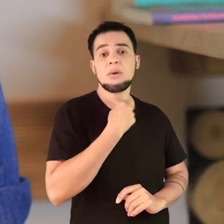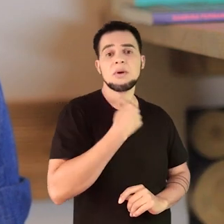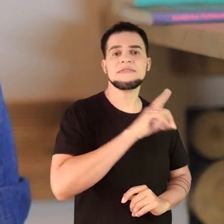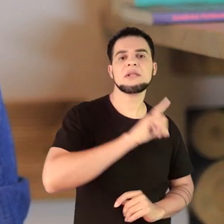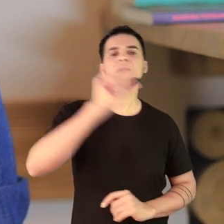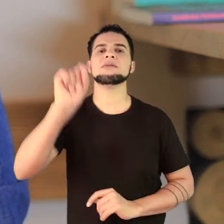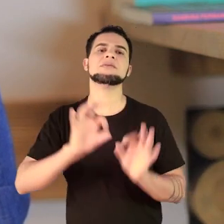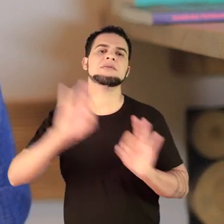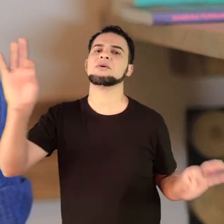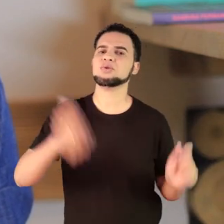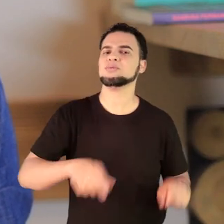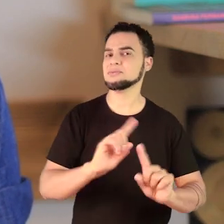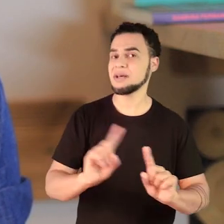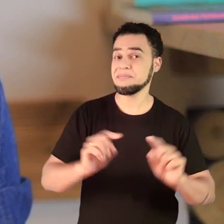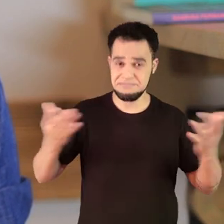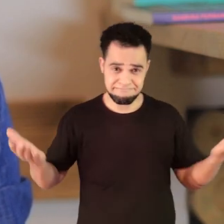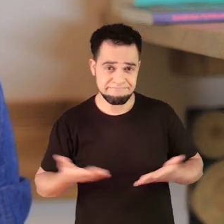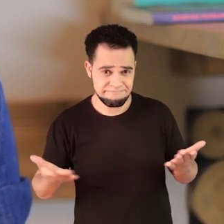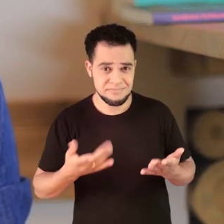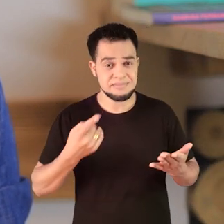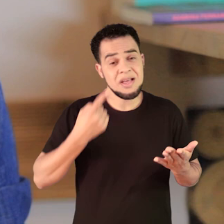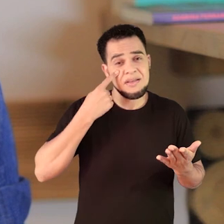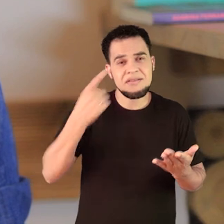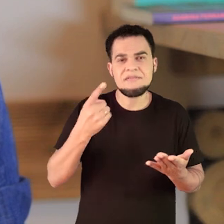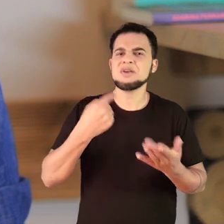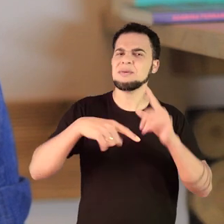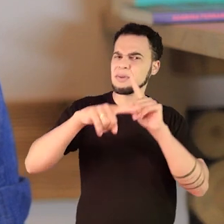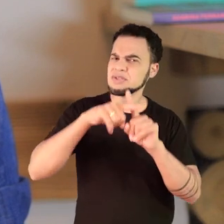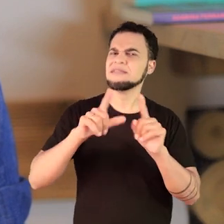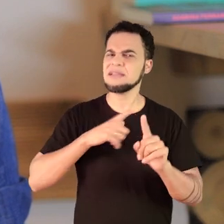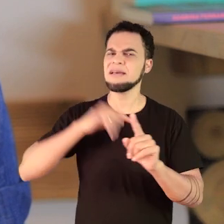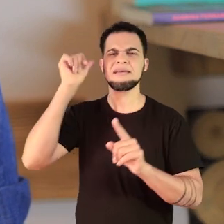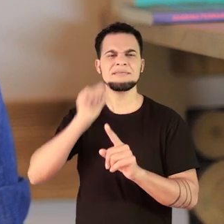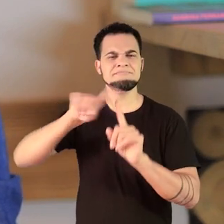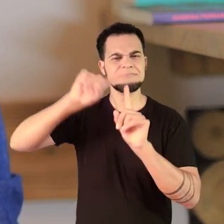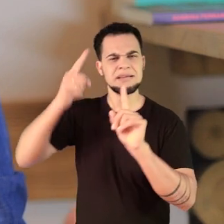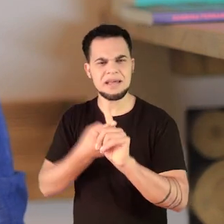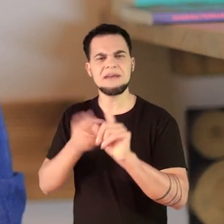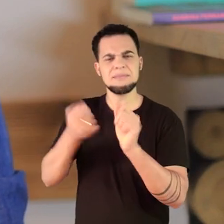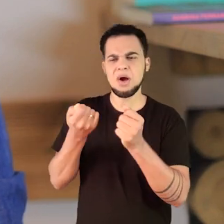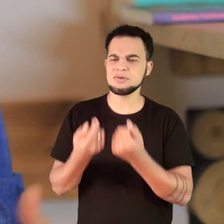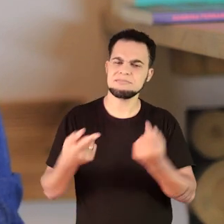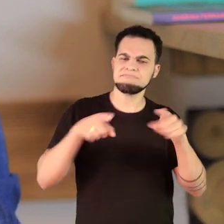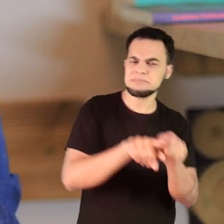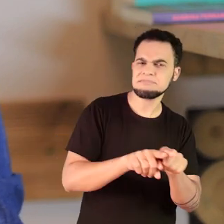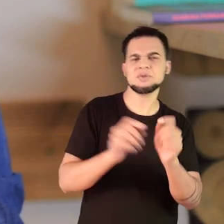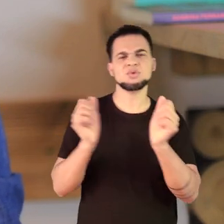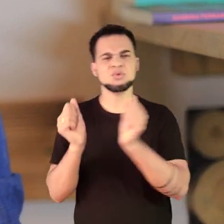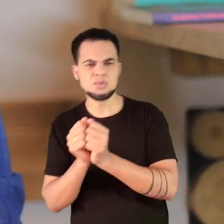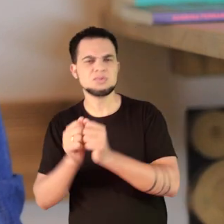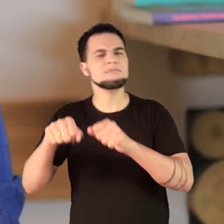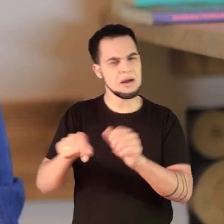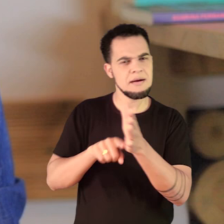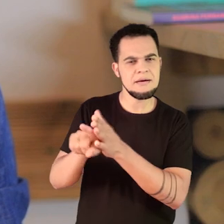que me ausente por muito tempo. Recentemente, vejo de forma muito positiva reivindicações para possibilitar a conciliação da maternidade